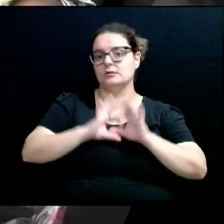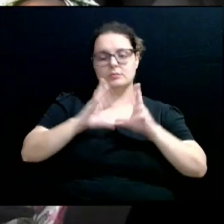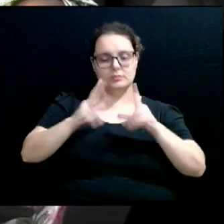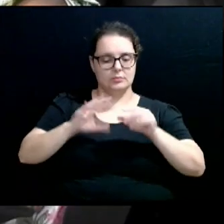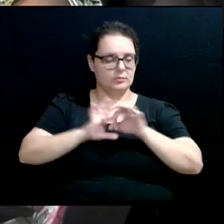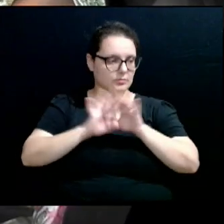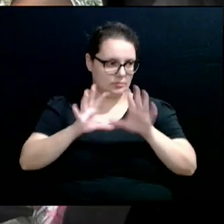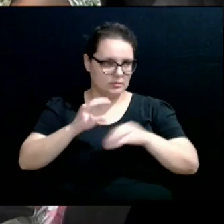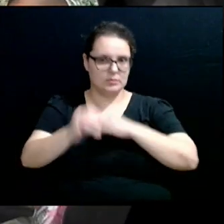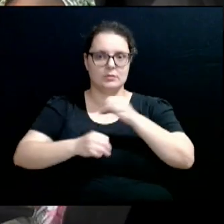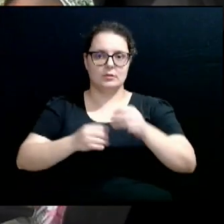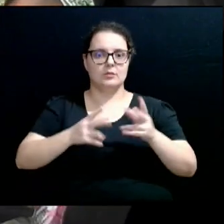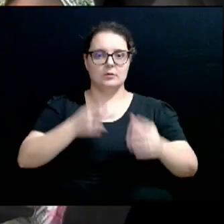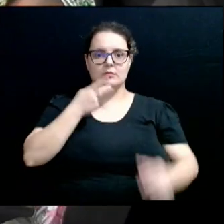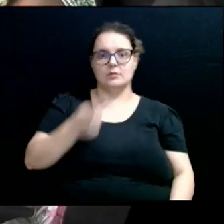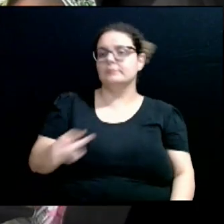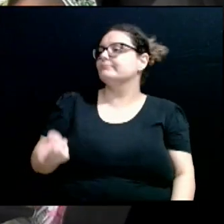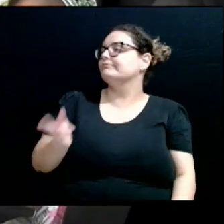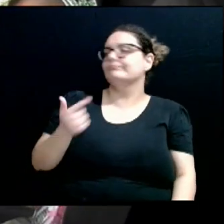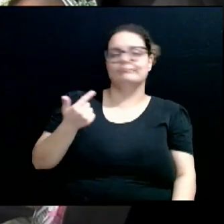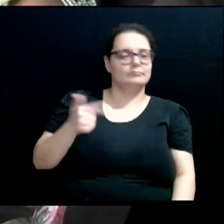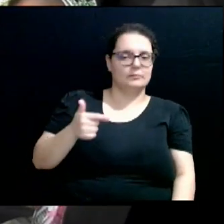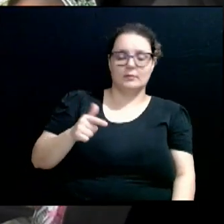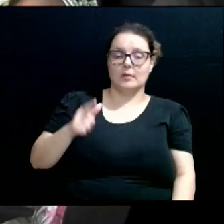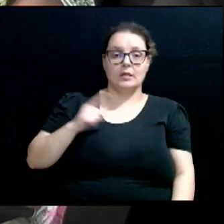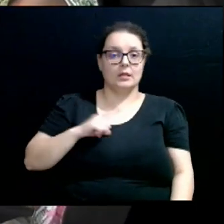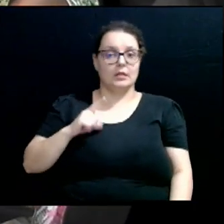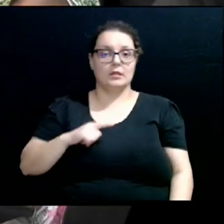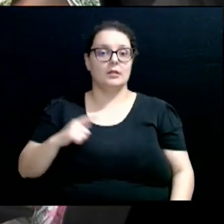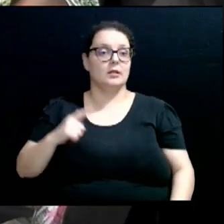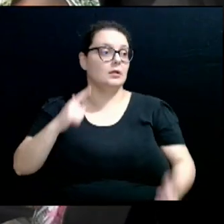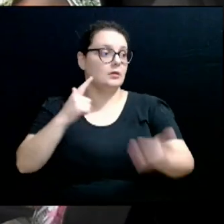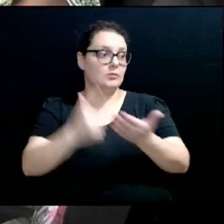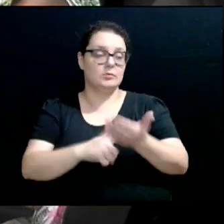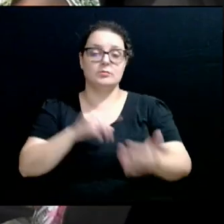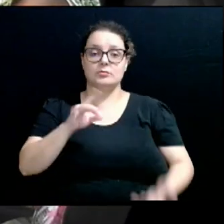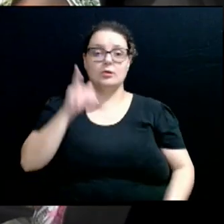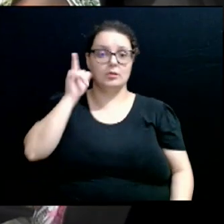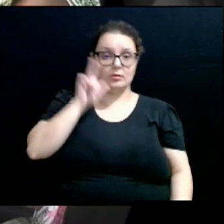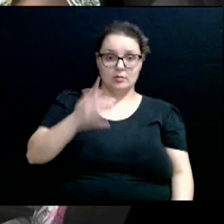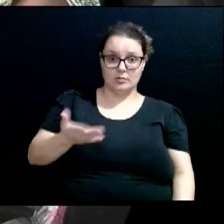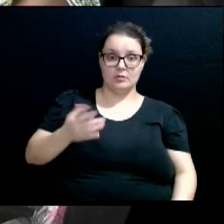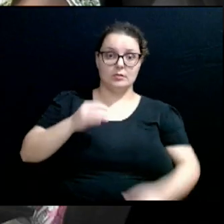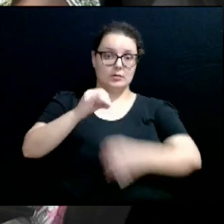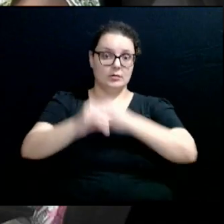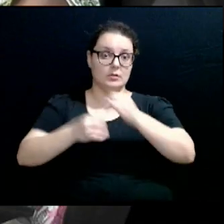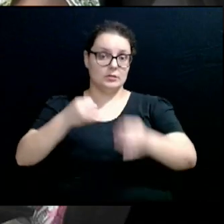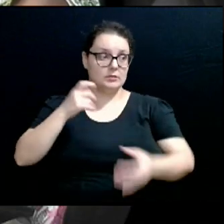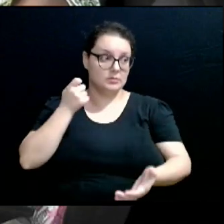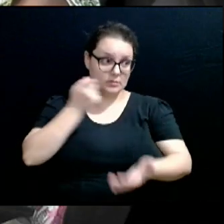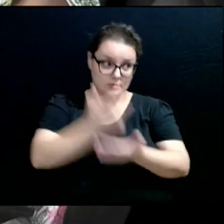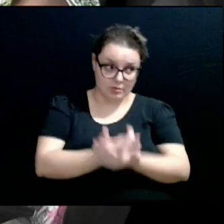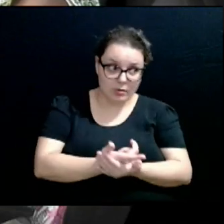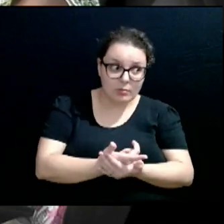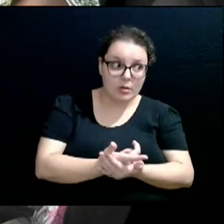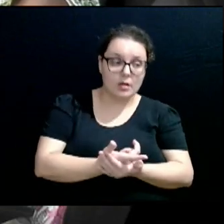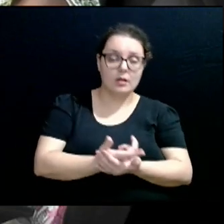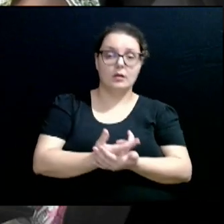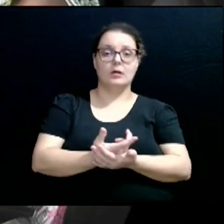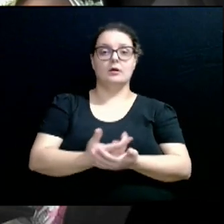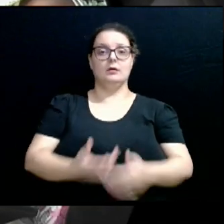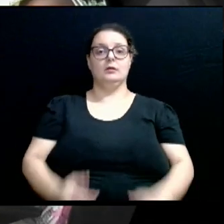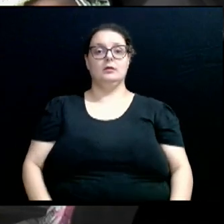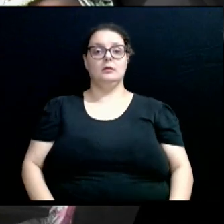tem. Há títulos que você só consegue na internet se você comprá-los, se você adquiri-los. E lá na